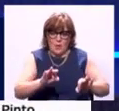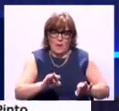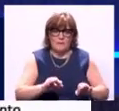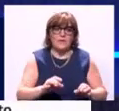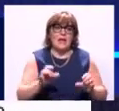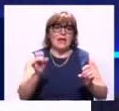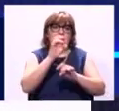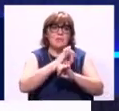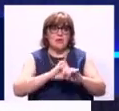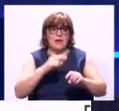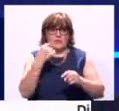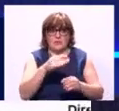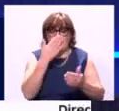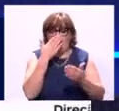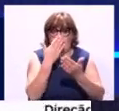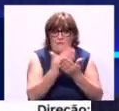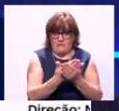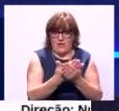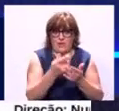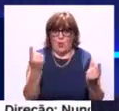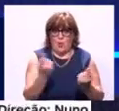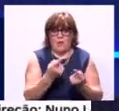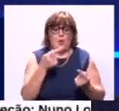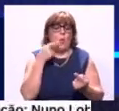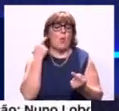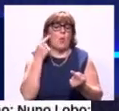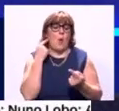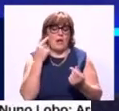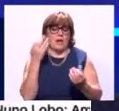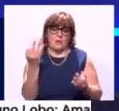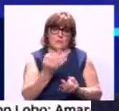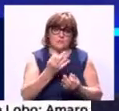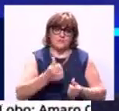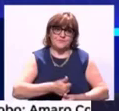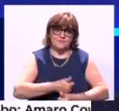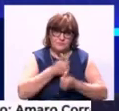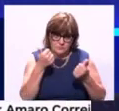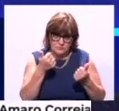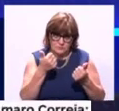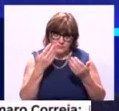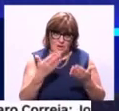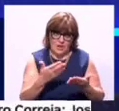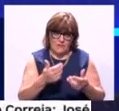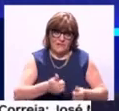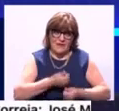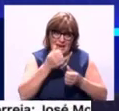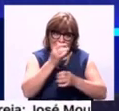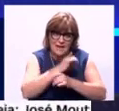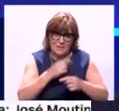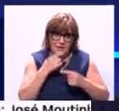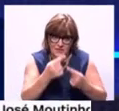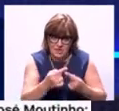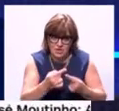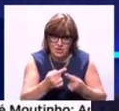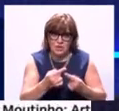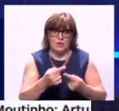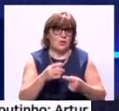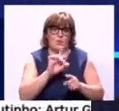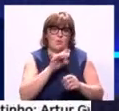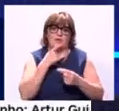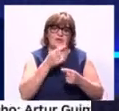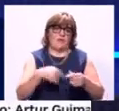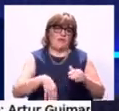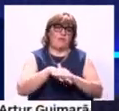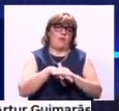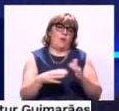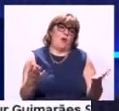quarta e o Porto, sim, está na frente. E o Porto ganhou? Afirma-me agora que o Porto vai ganhar o campeonato? Isso nunca se pode dizer de ninguém, porque o futebol